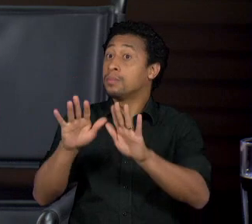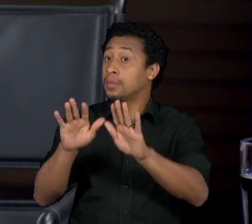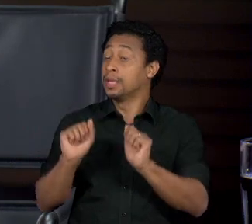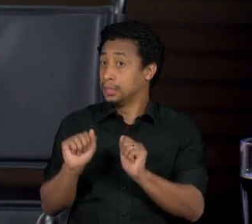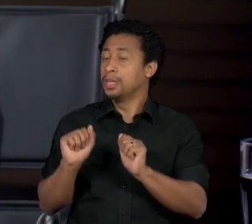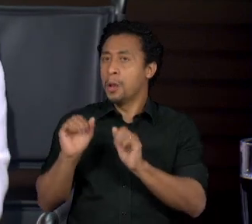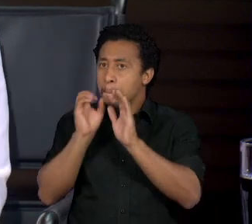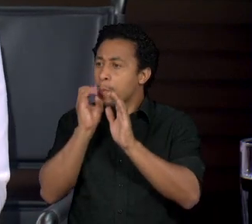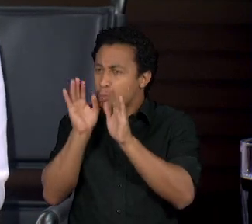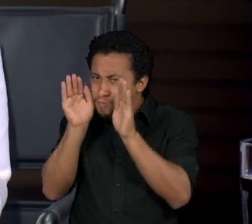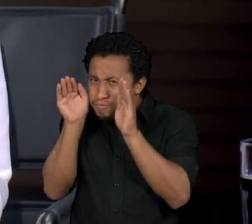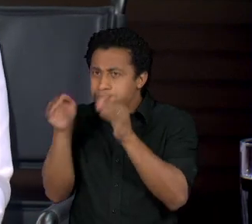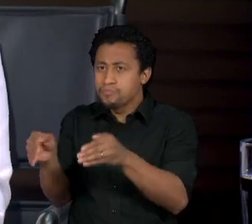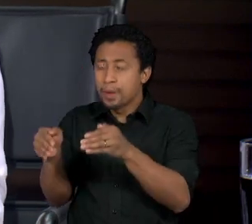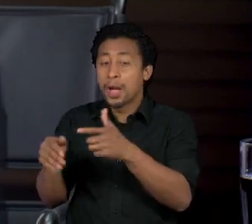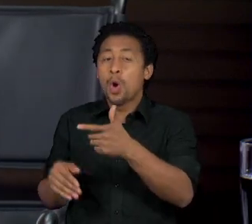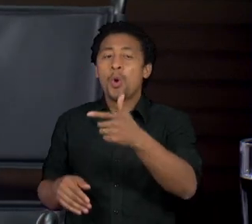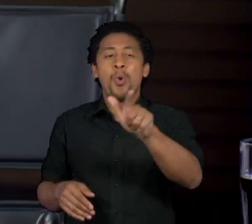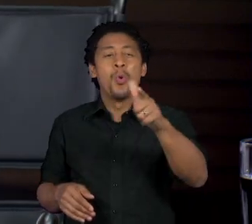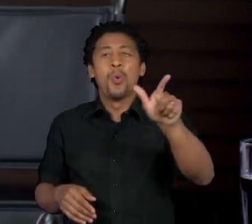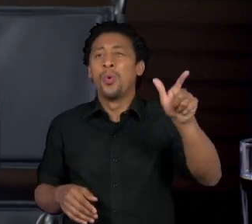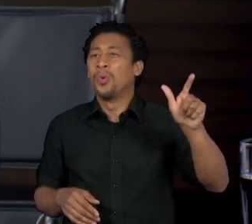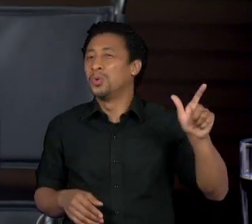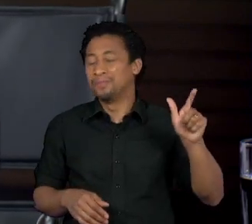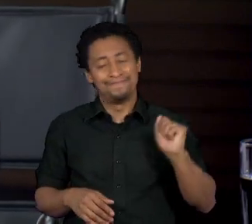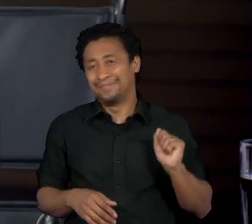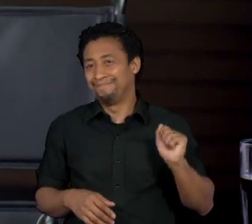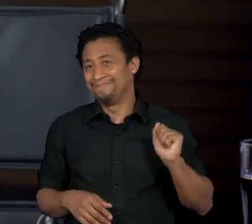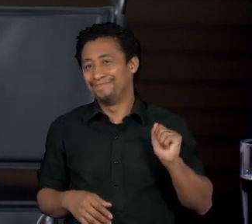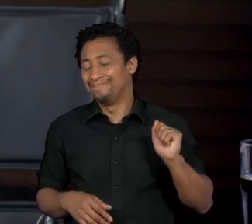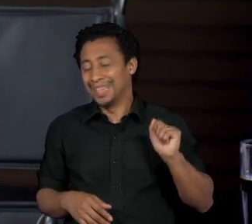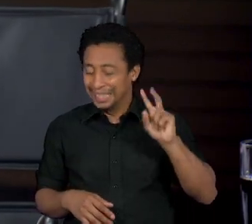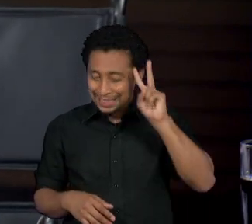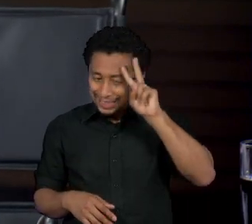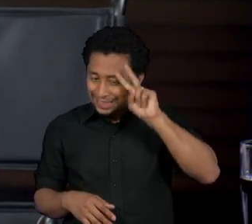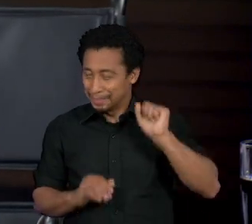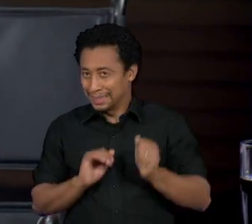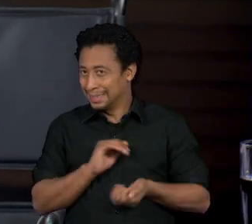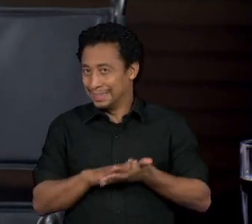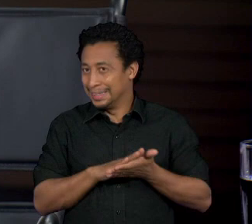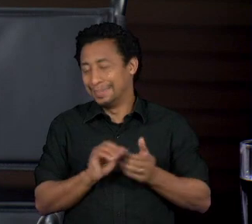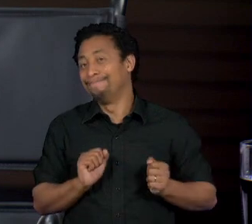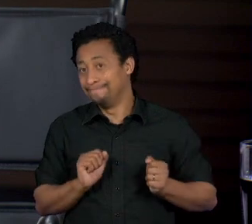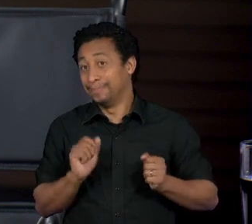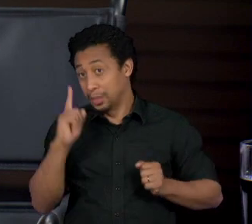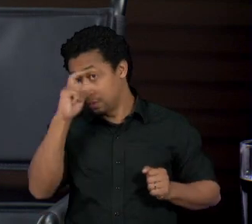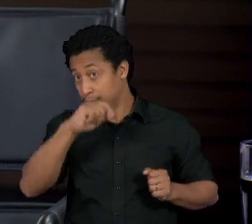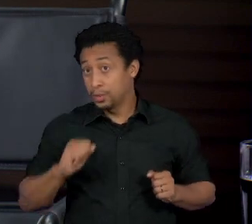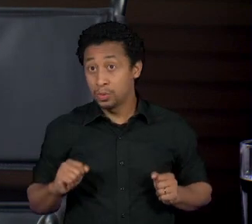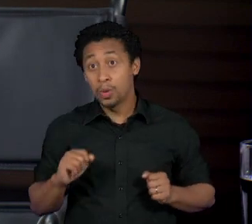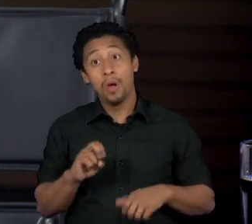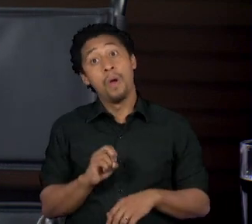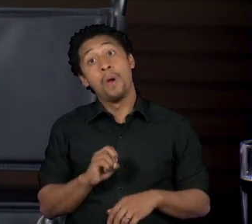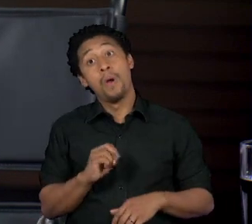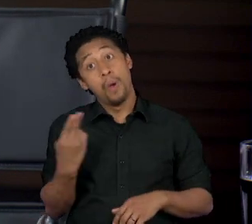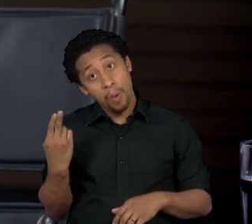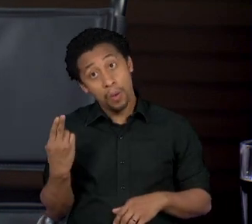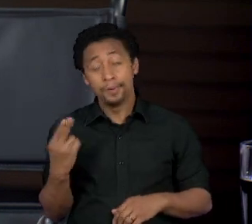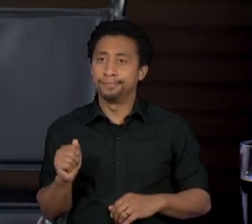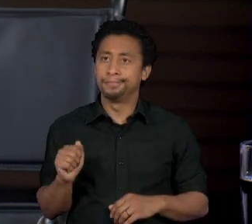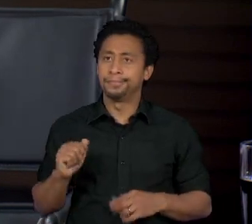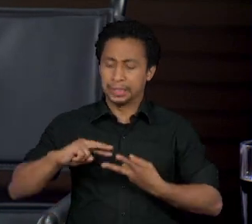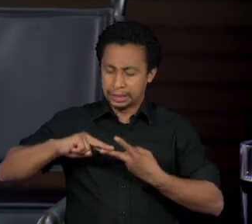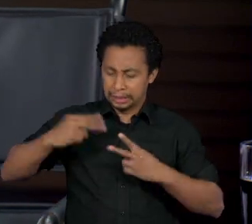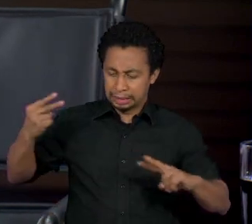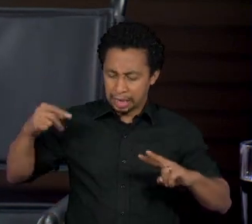Nas outras questões, muitas vezes, ele não tem essa mesma capacidade, essa mesma facilidade. Ou tem aqueles que têm uma